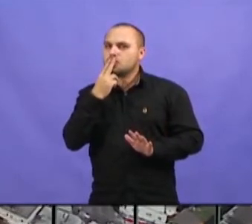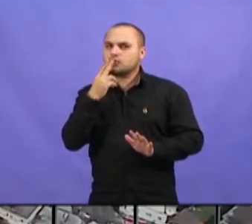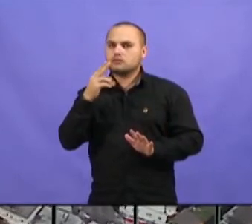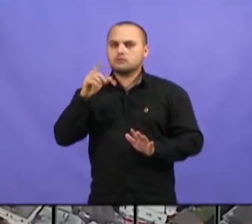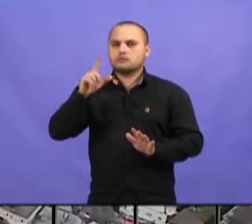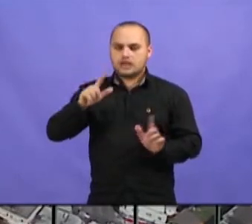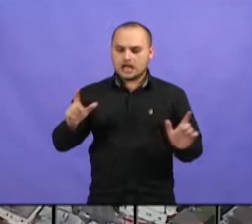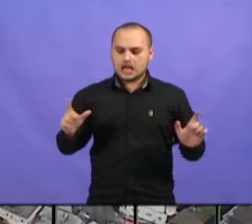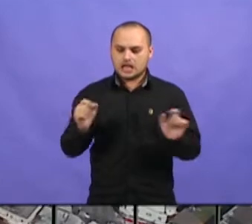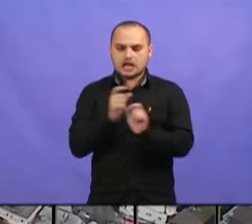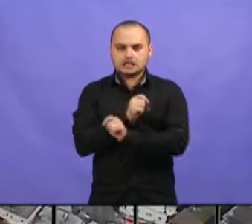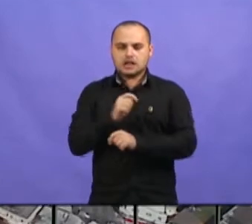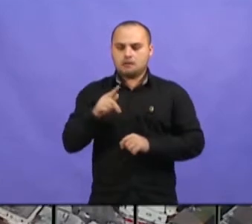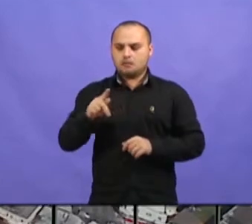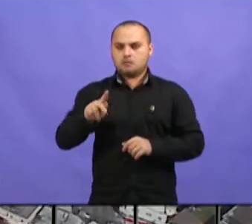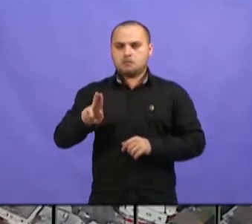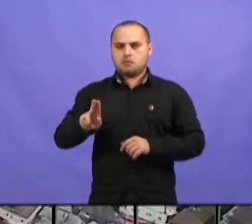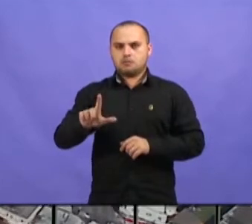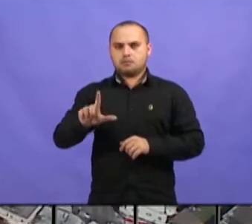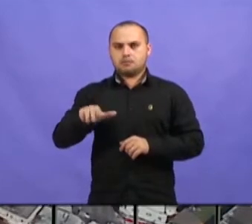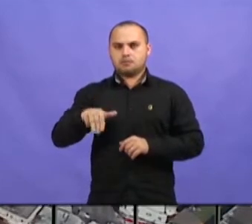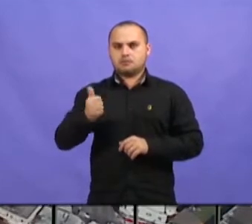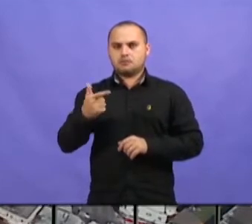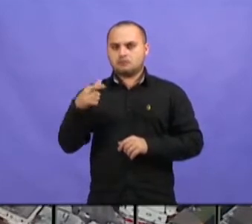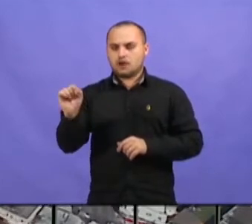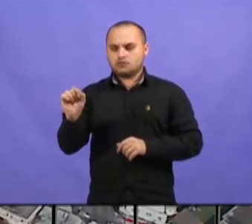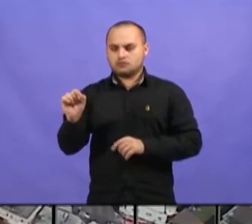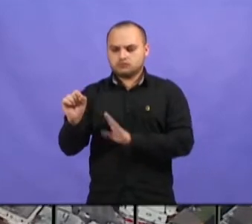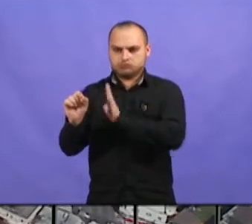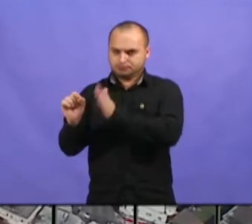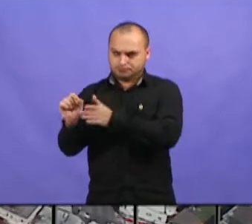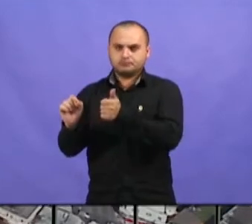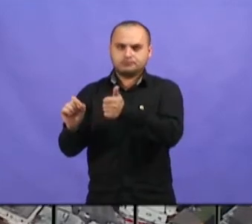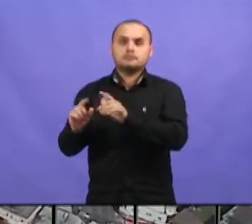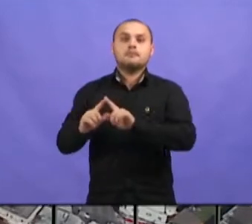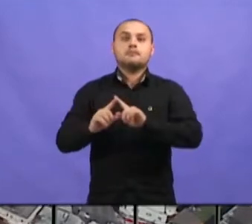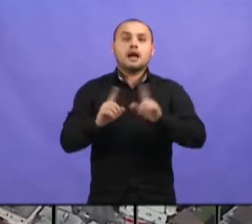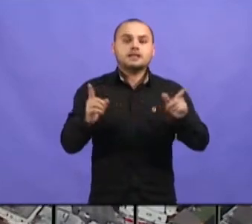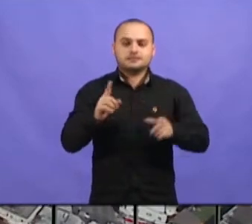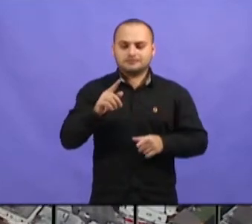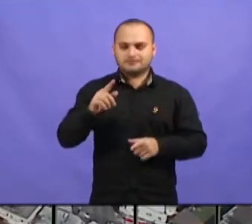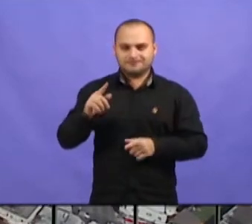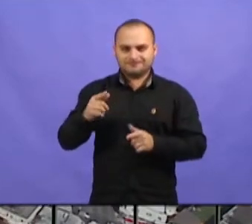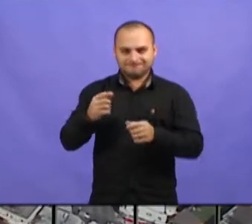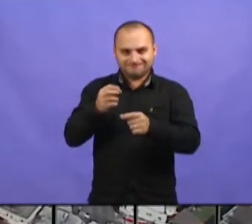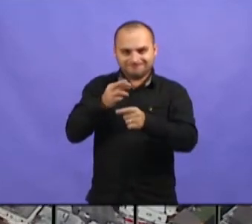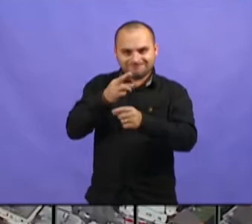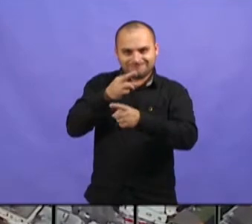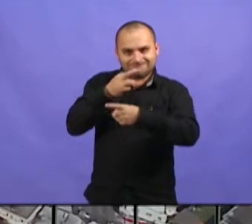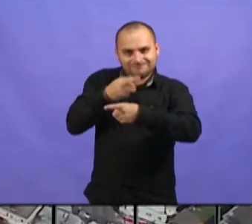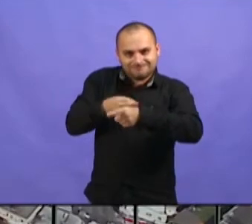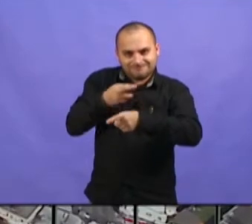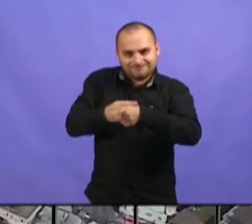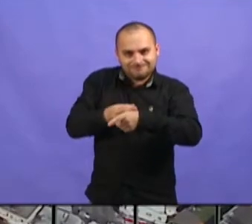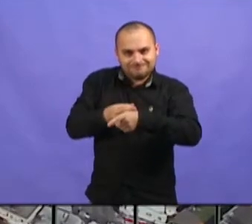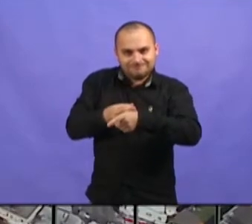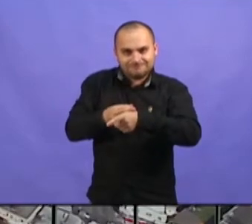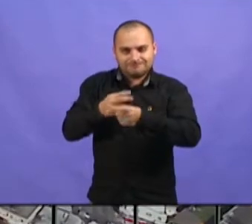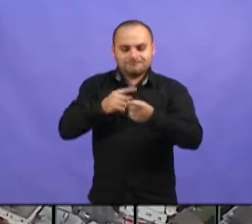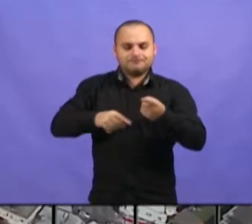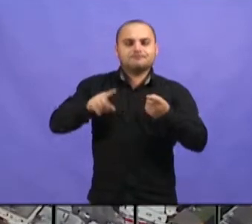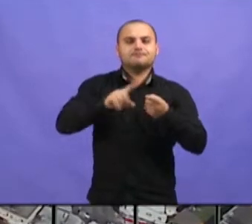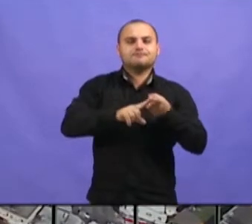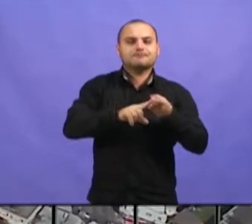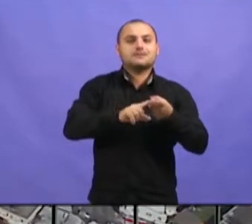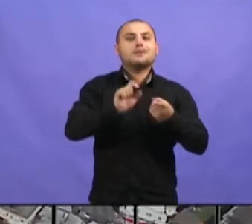tem um conjunto. Tá? O familiar ainda, a hereditariedade e a história familiar, junto com